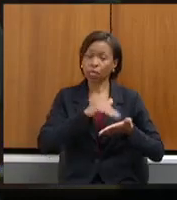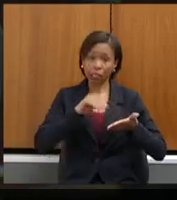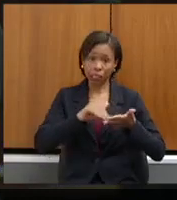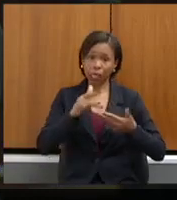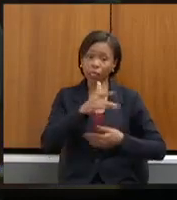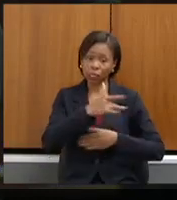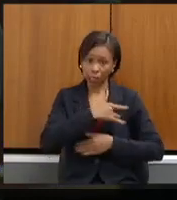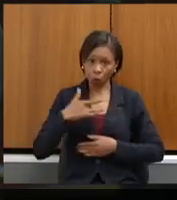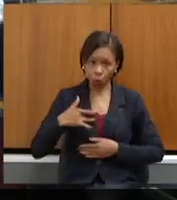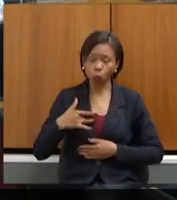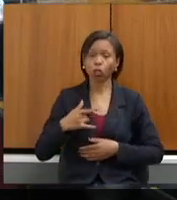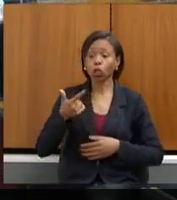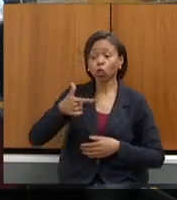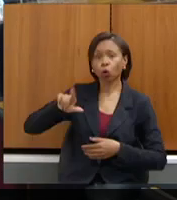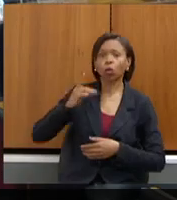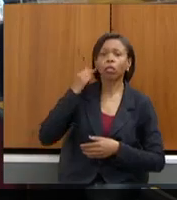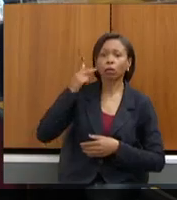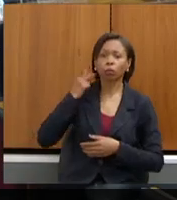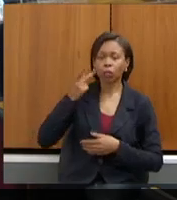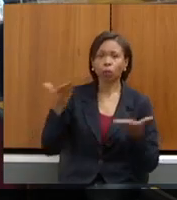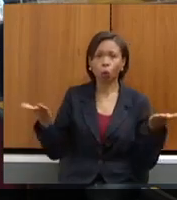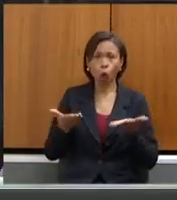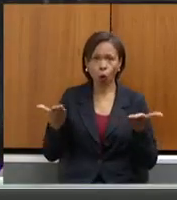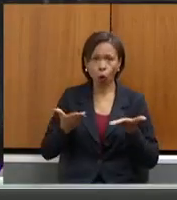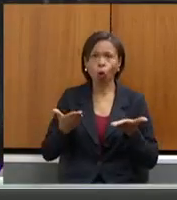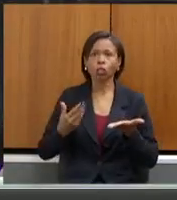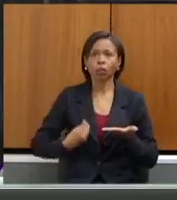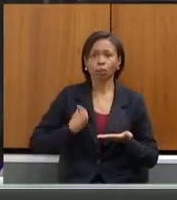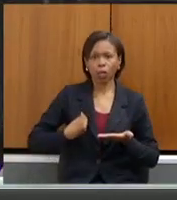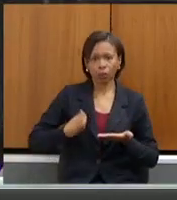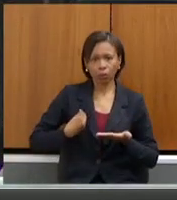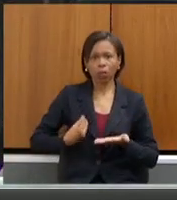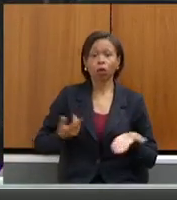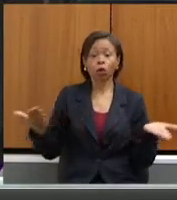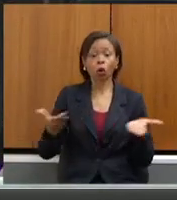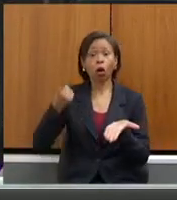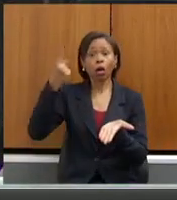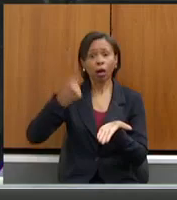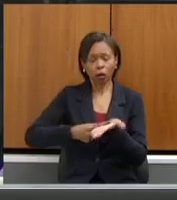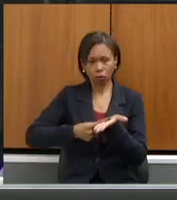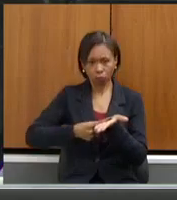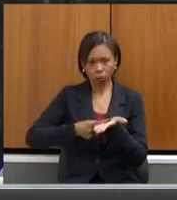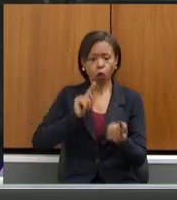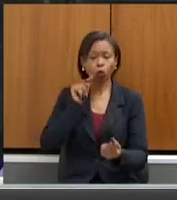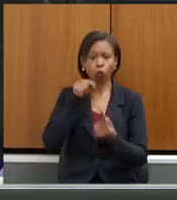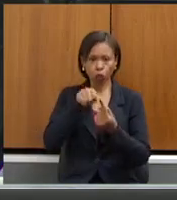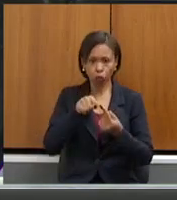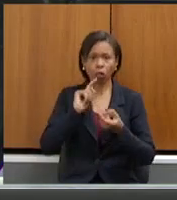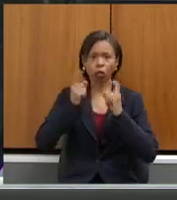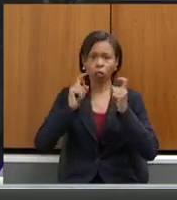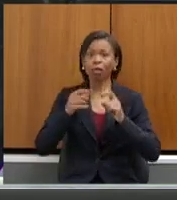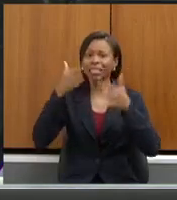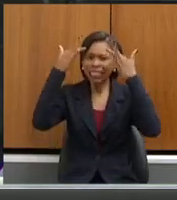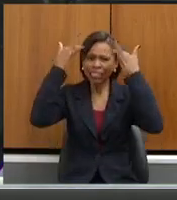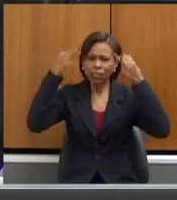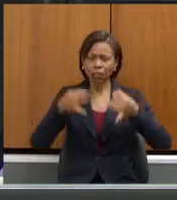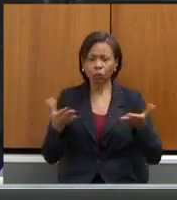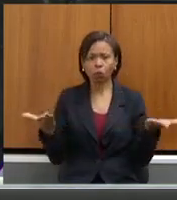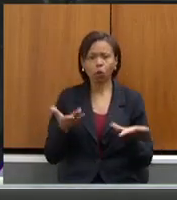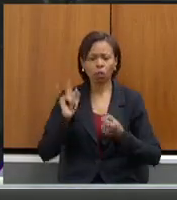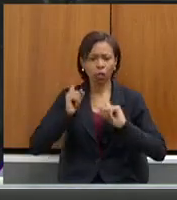saúde aos demais parlamentares pela participação e cumprido o objetivo desta reunião eu tenho certeza que a reunião de hoje